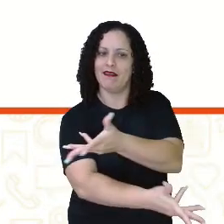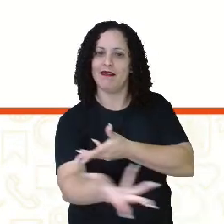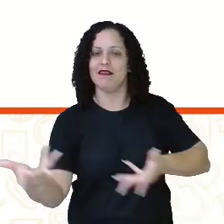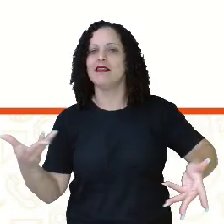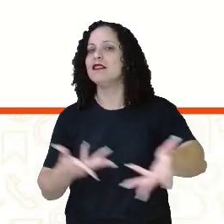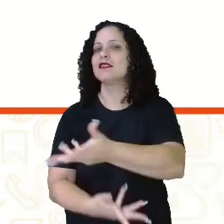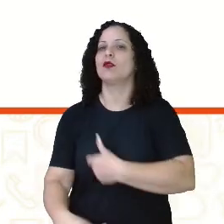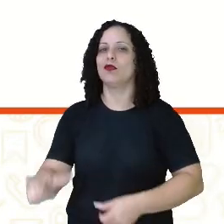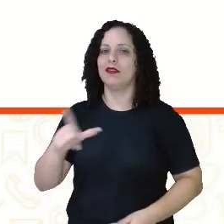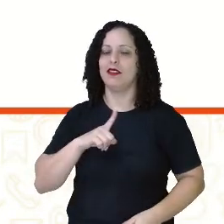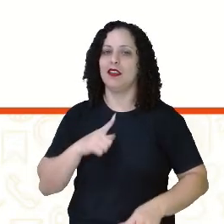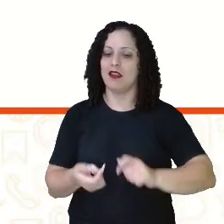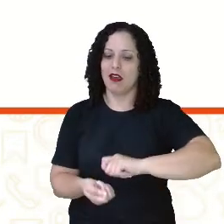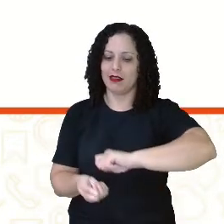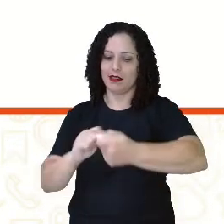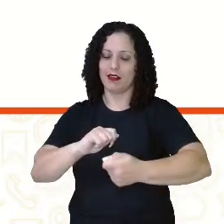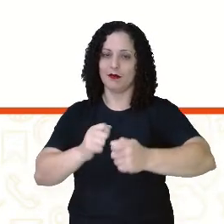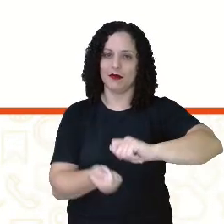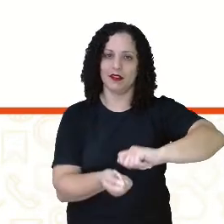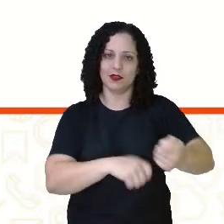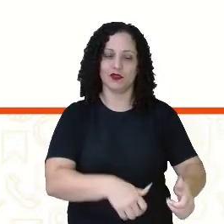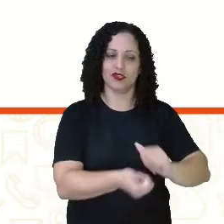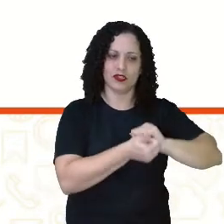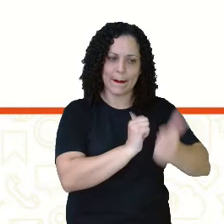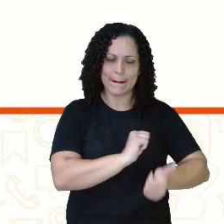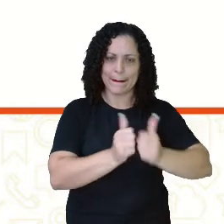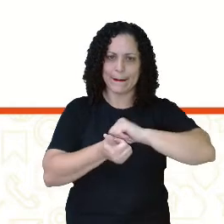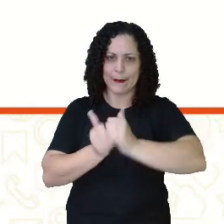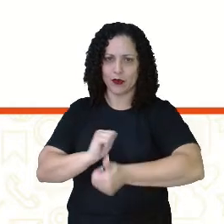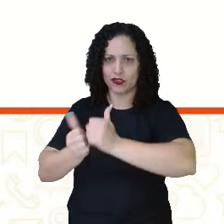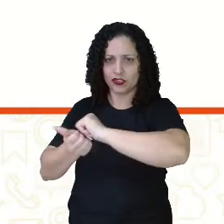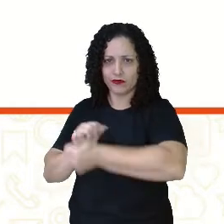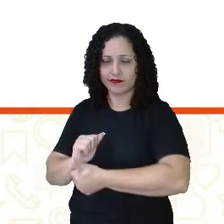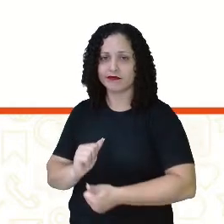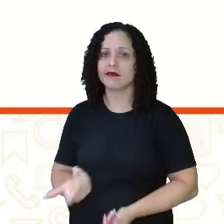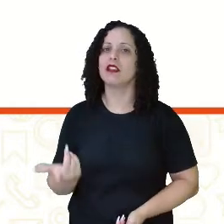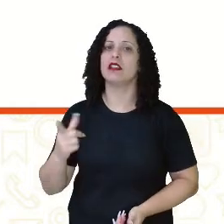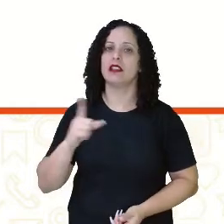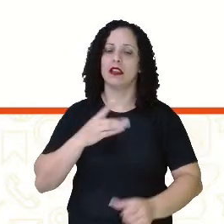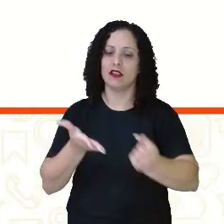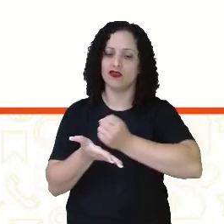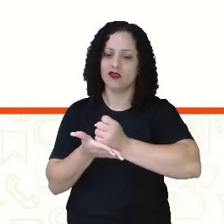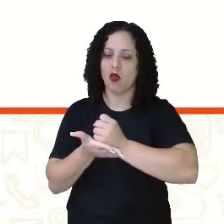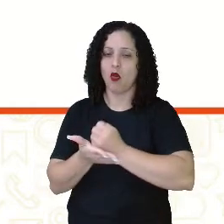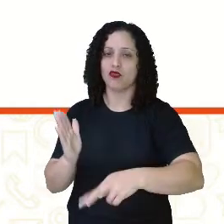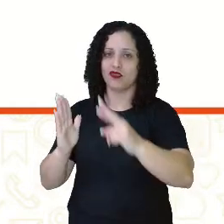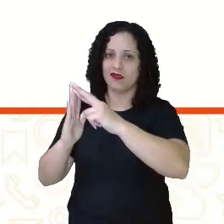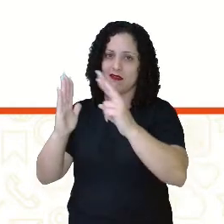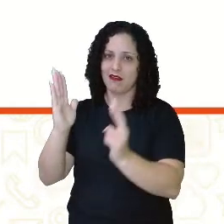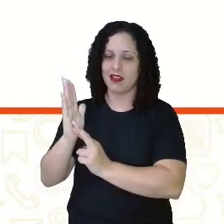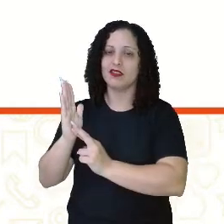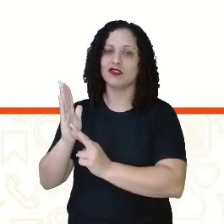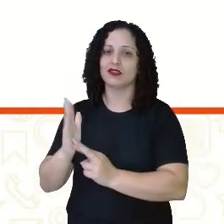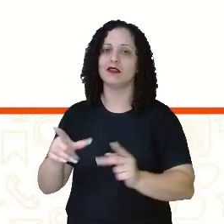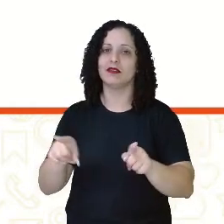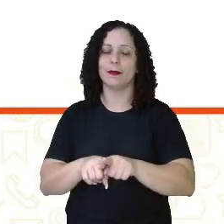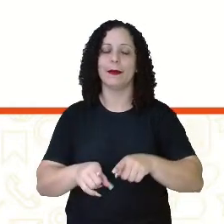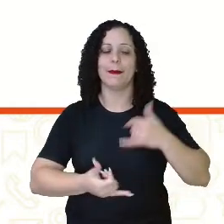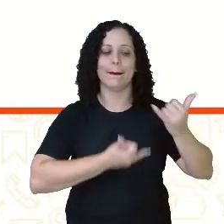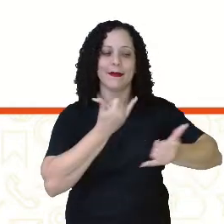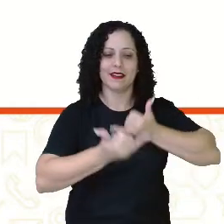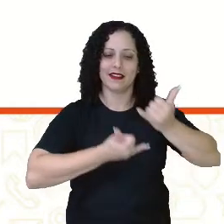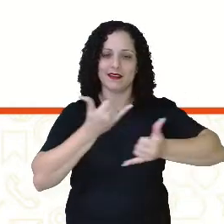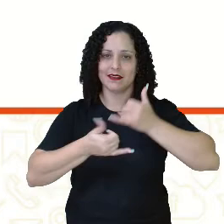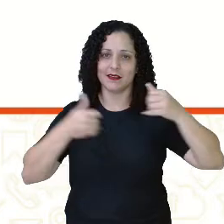de adaptações dos esportes, com jogos sem regras pré-estabelecidas e brincadeiras, estimular